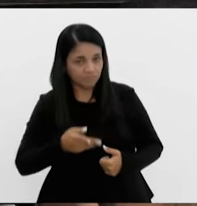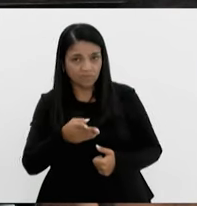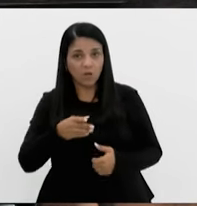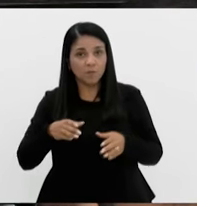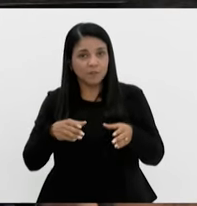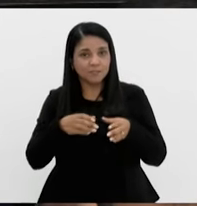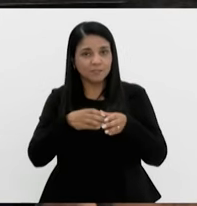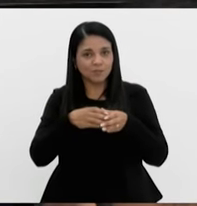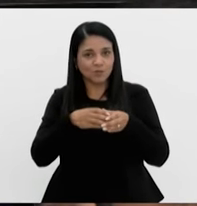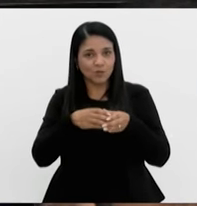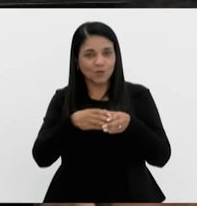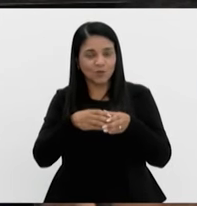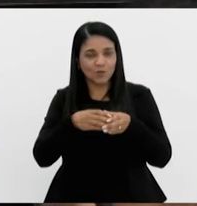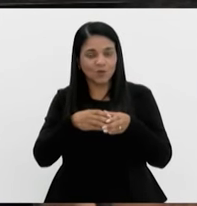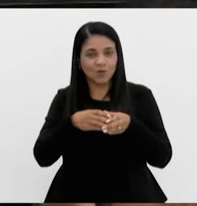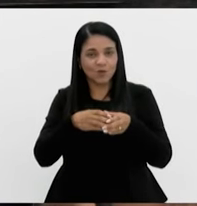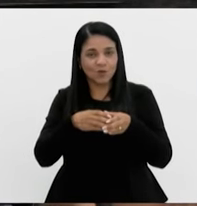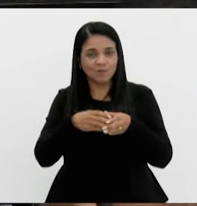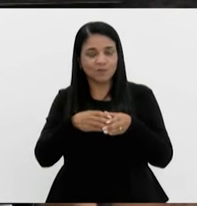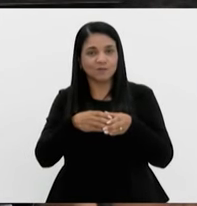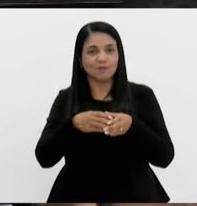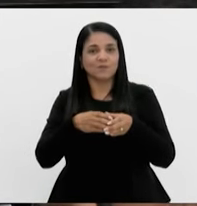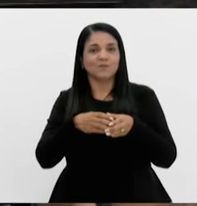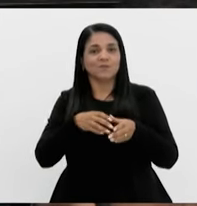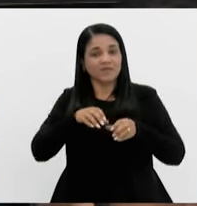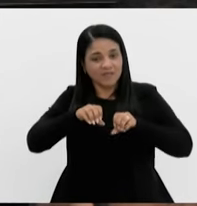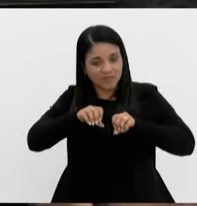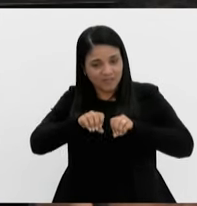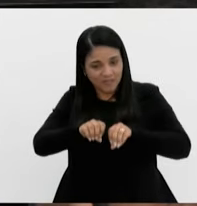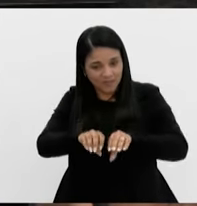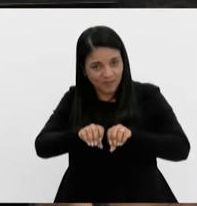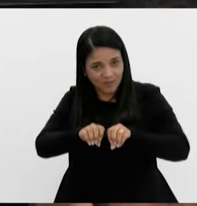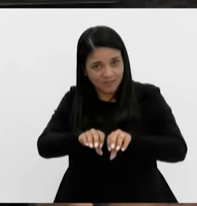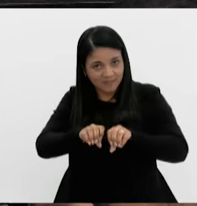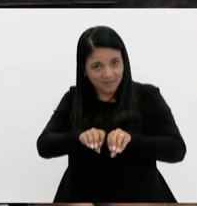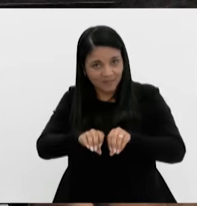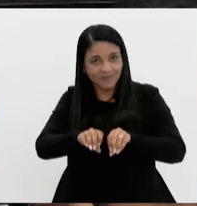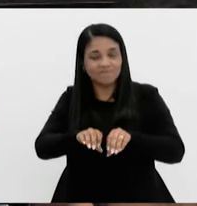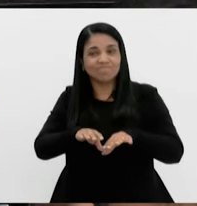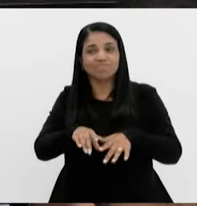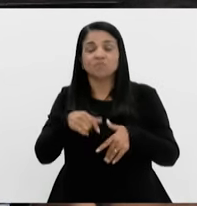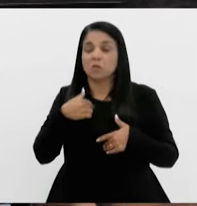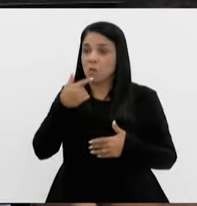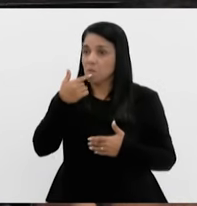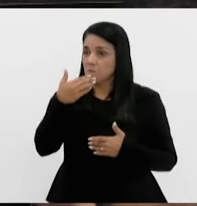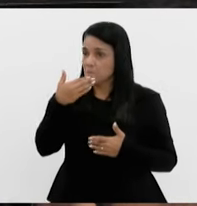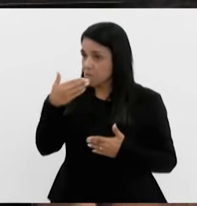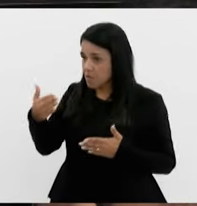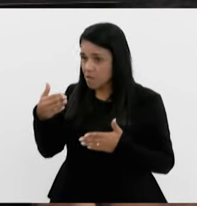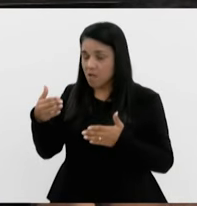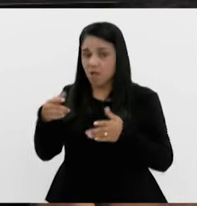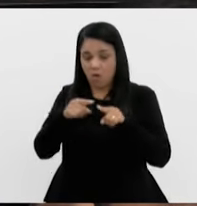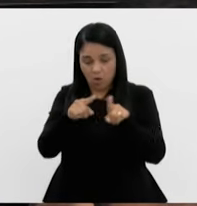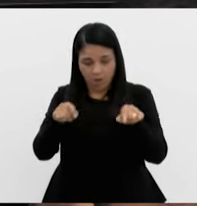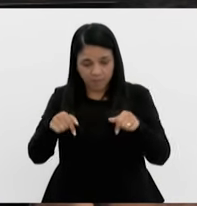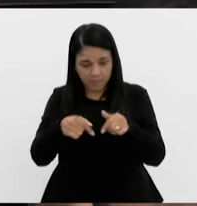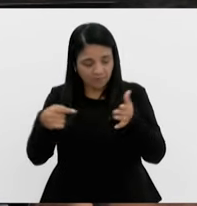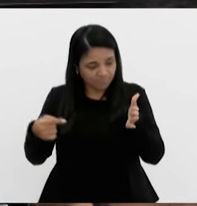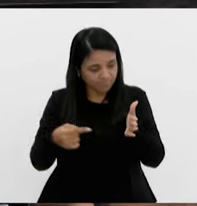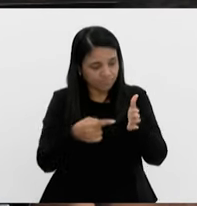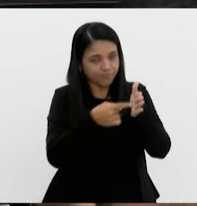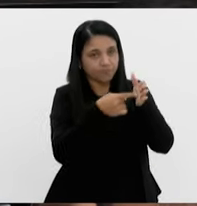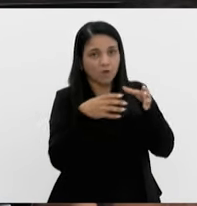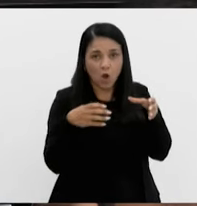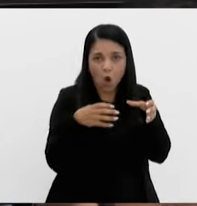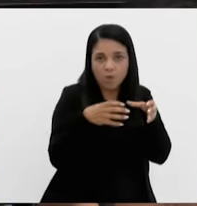Comissão de educação porque essa denúncia já peço ao nosso gabinete que encaminhe paraa presidência da comissão